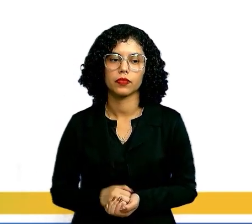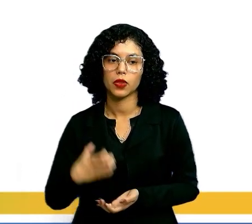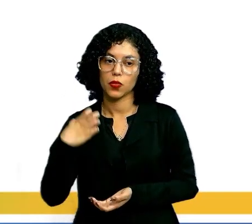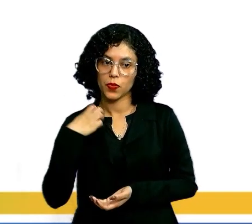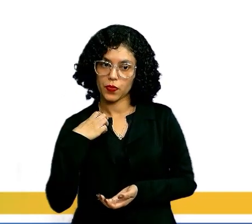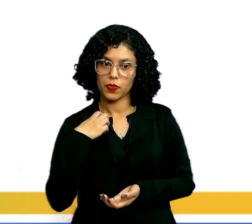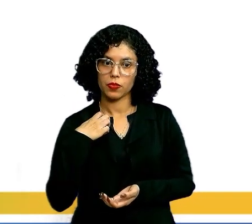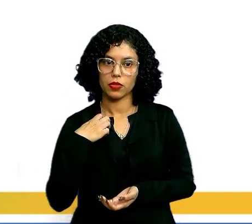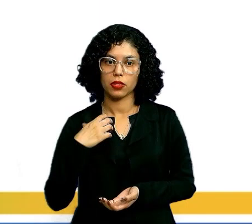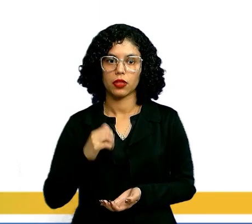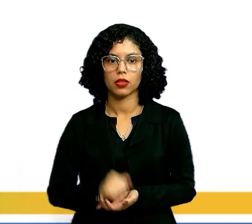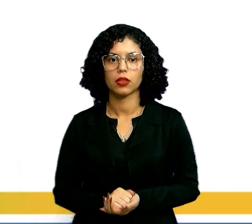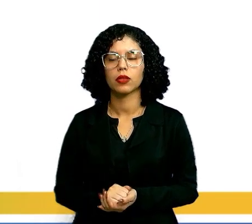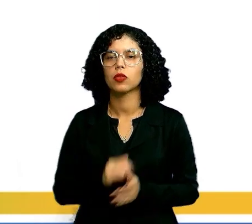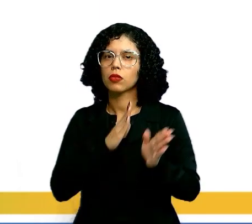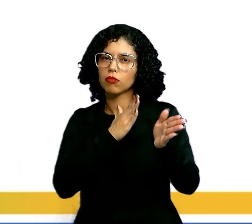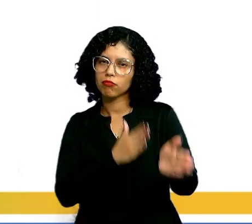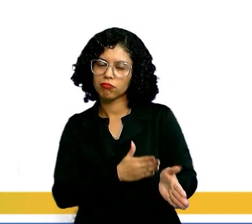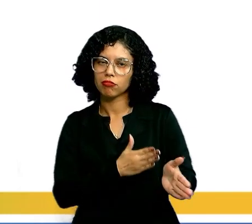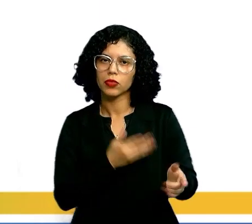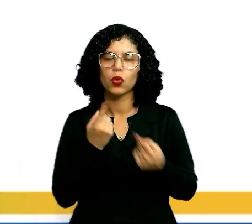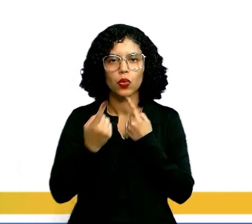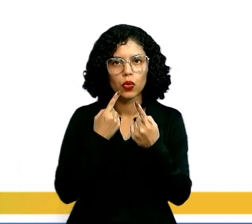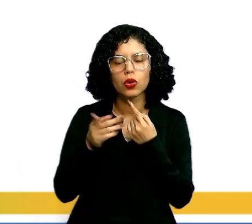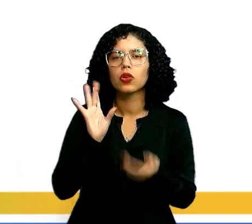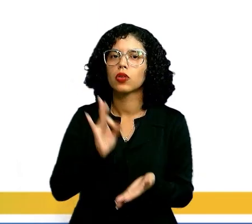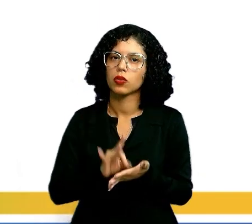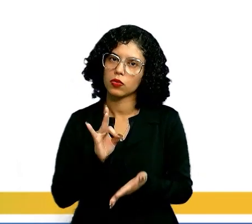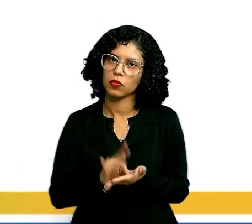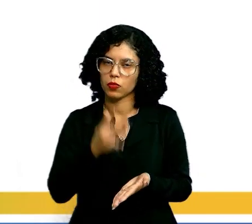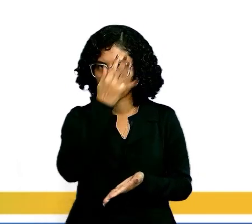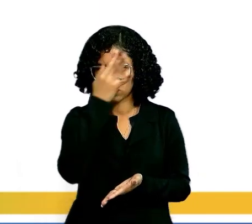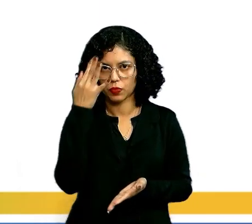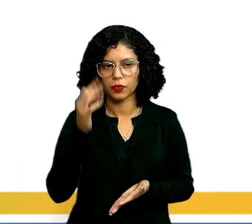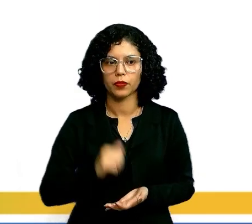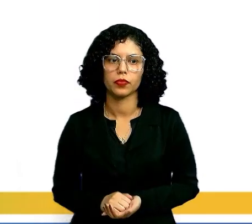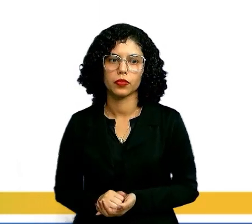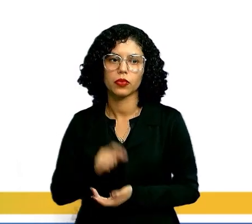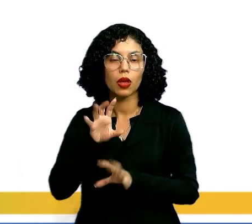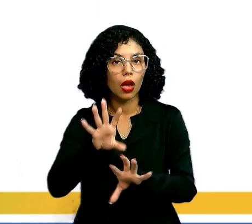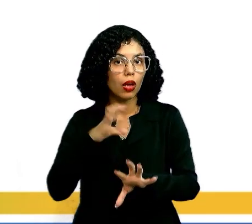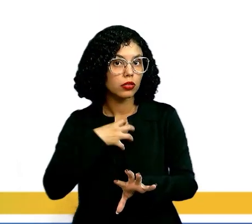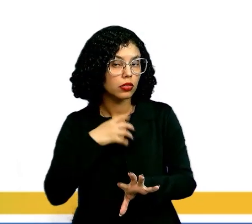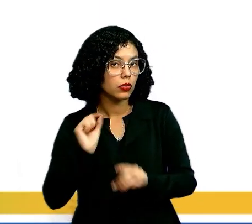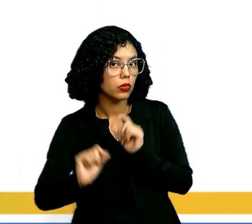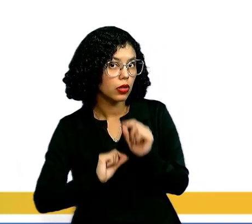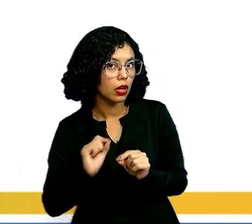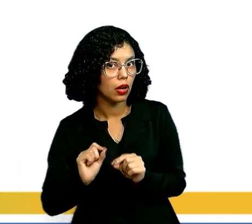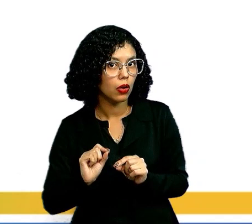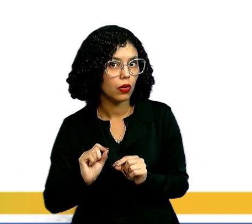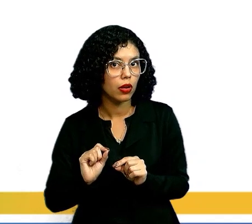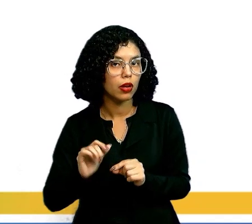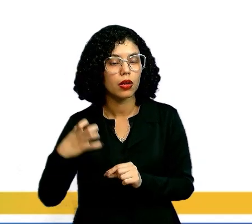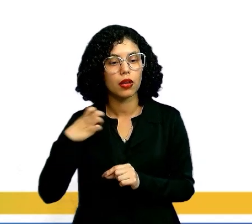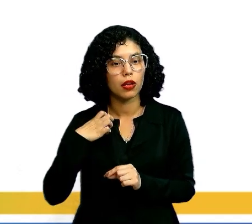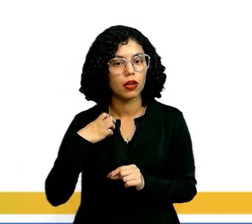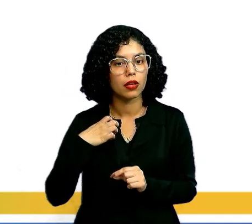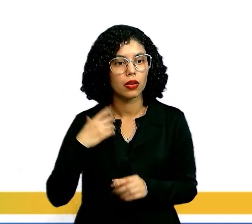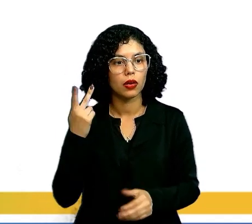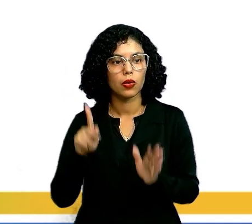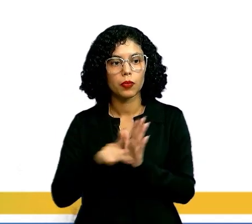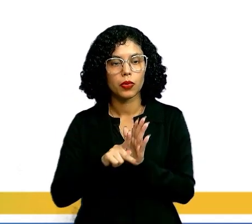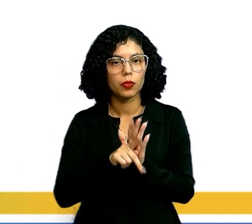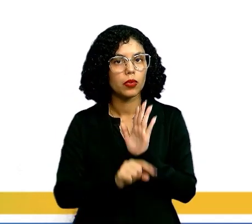ética de si guiada pelo discurso da Verdade filosófica nesse sentido o que a ética cínica